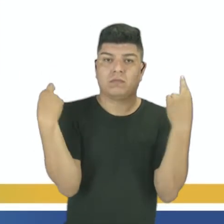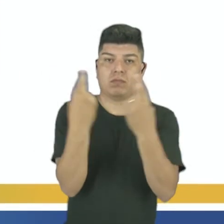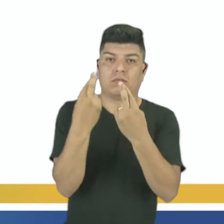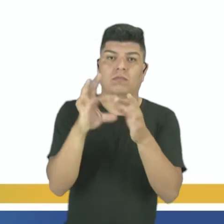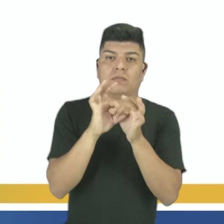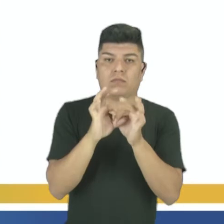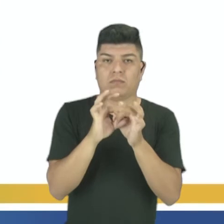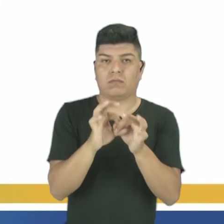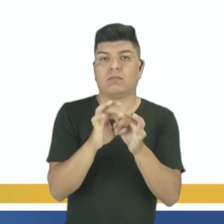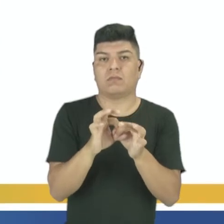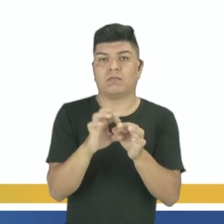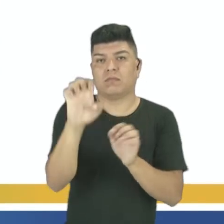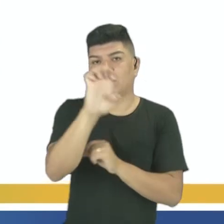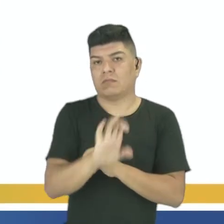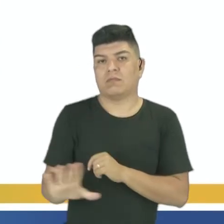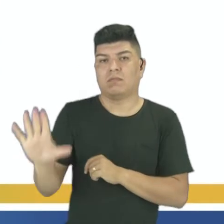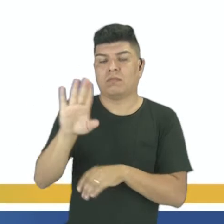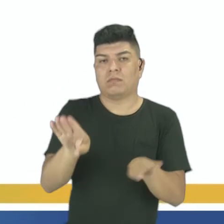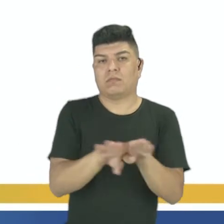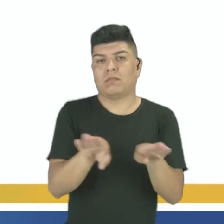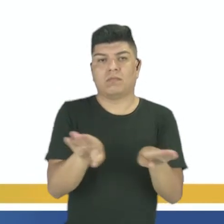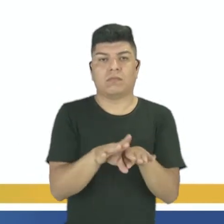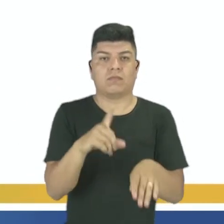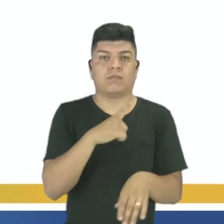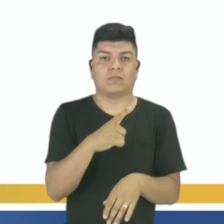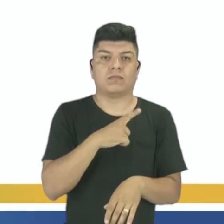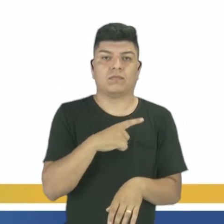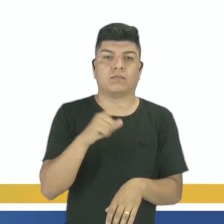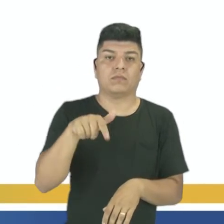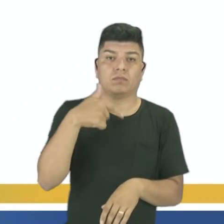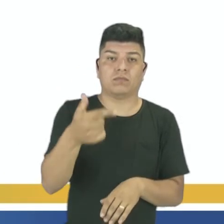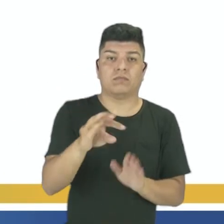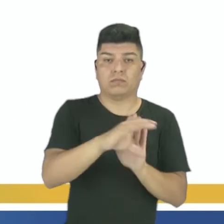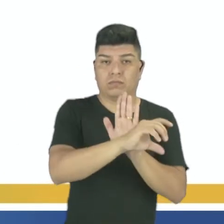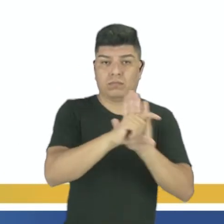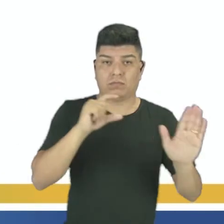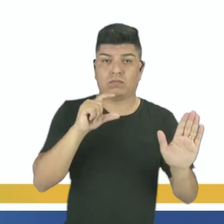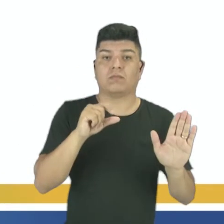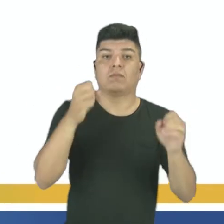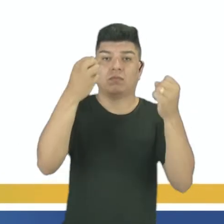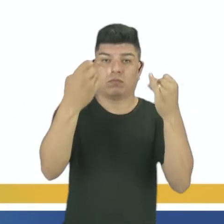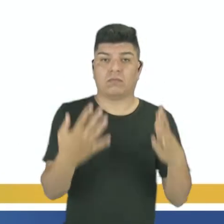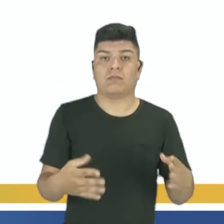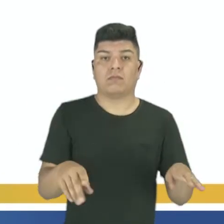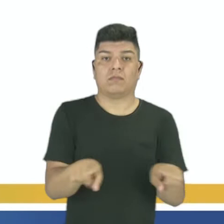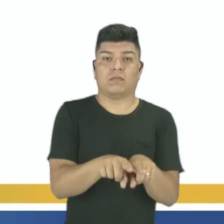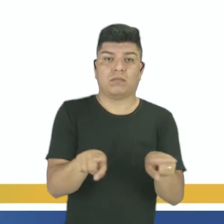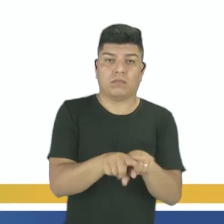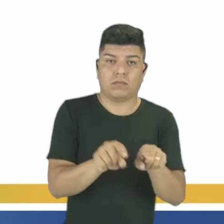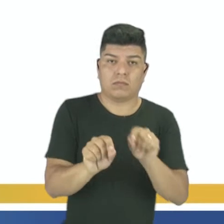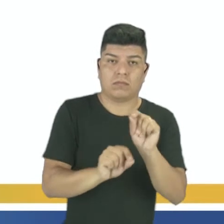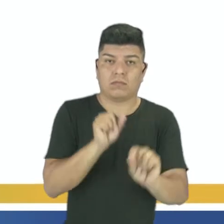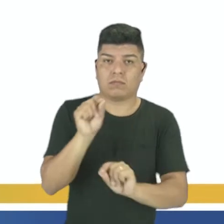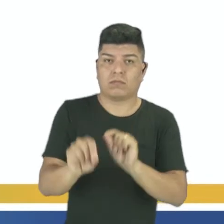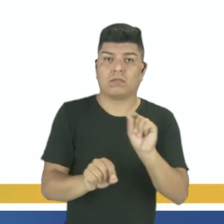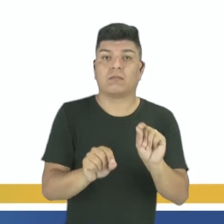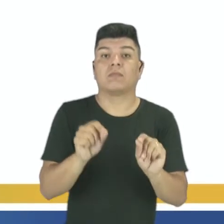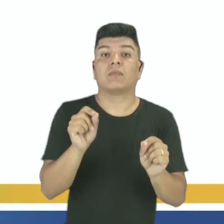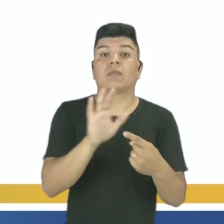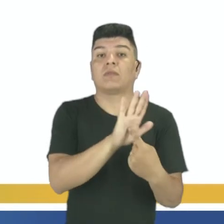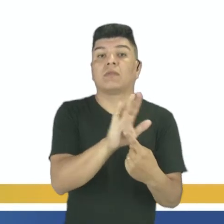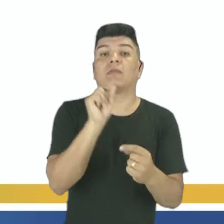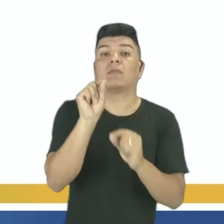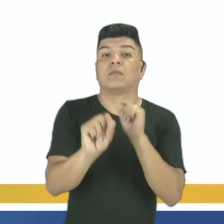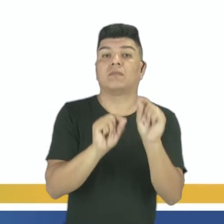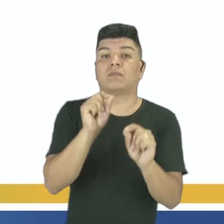União Europeia. Nós temos aí também outro trecho, né, que vai explicar também, né, nesse parágrafo, menciona